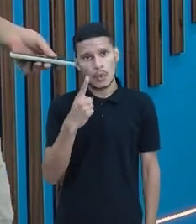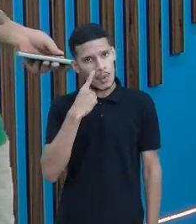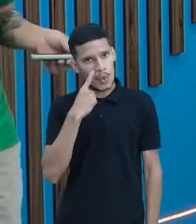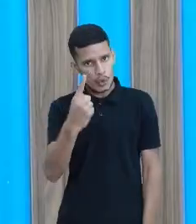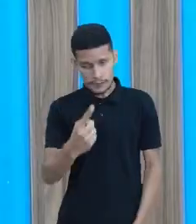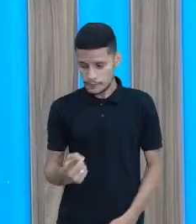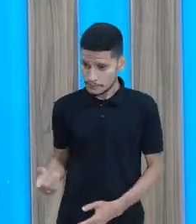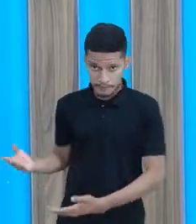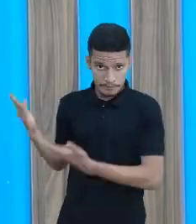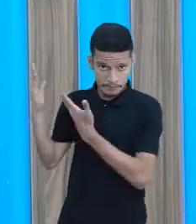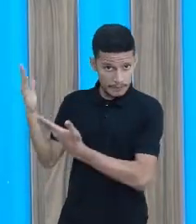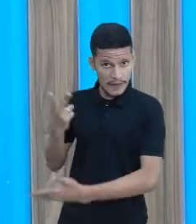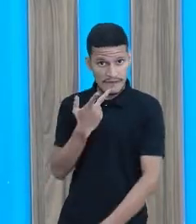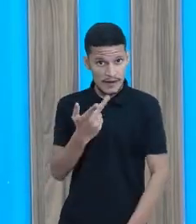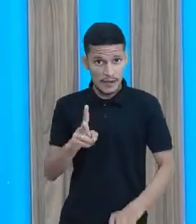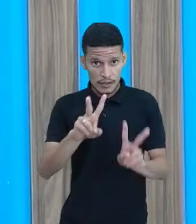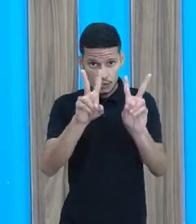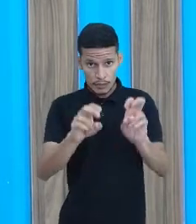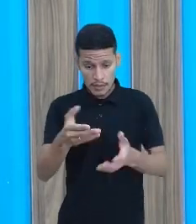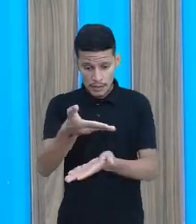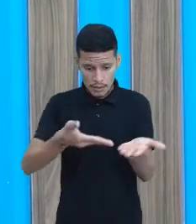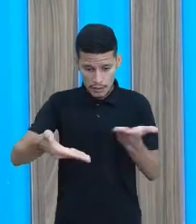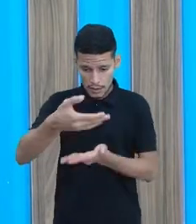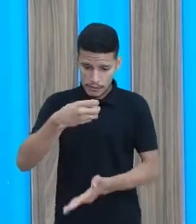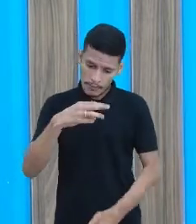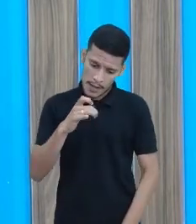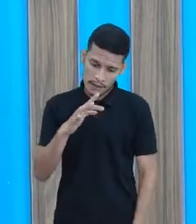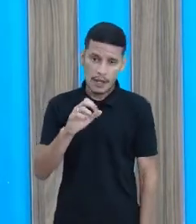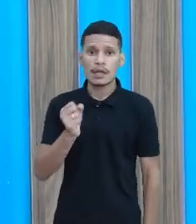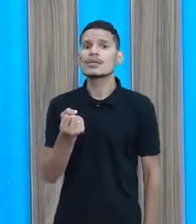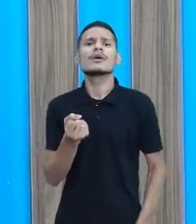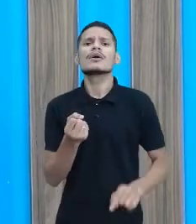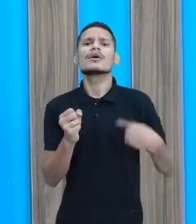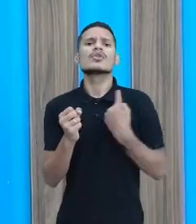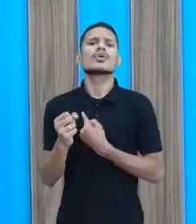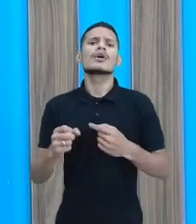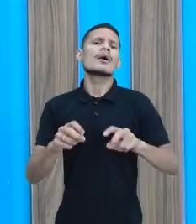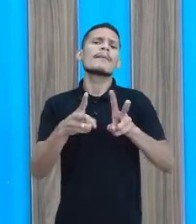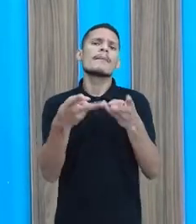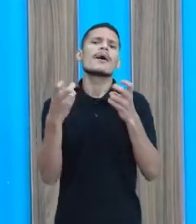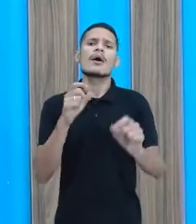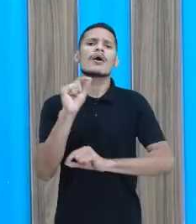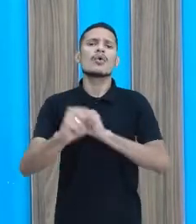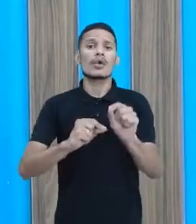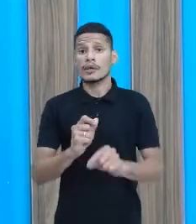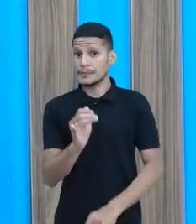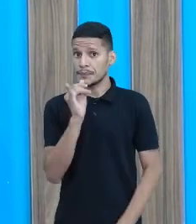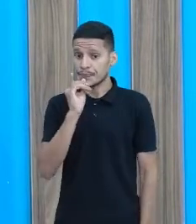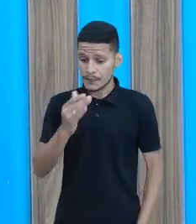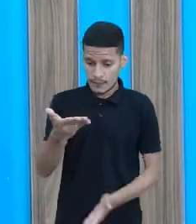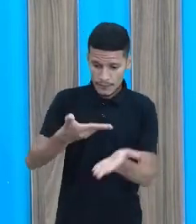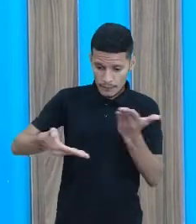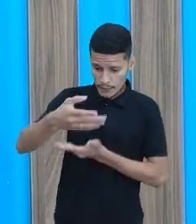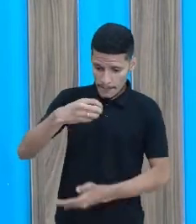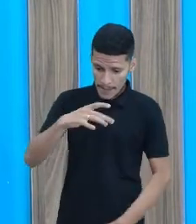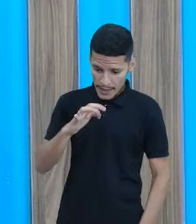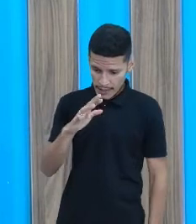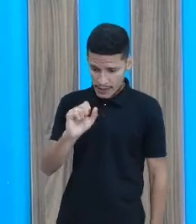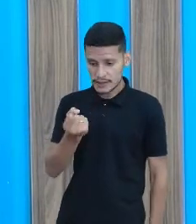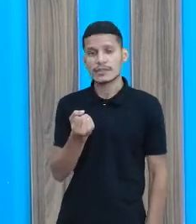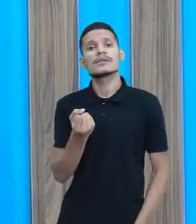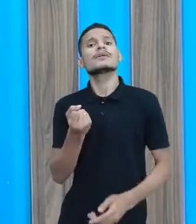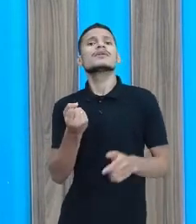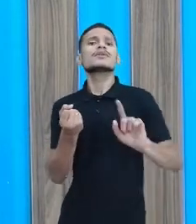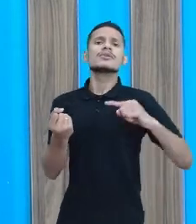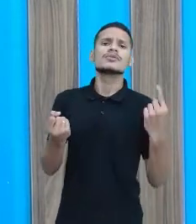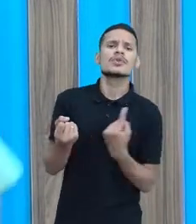para a gente falar um pouco sobre as relações métricas, a gente vai perceber que as relações métricas, no caso aí, a gente